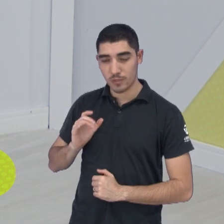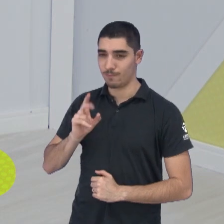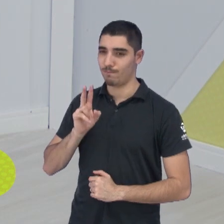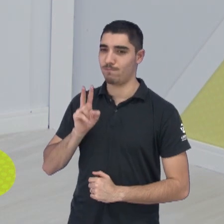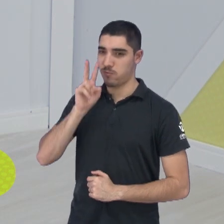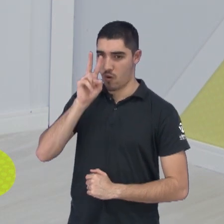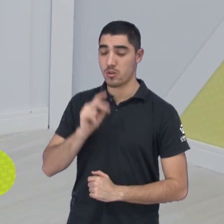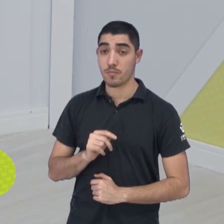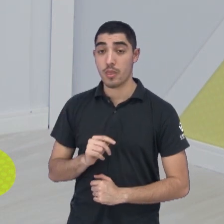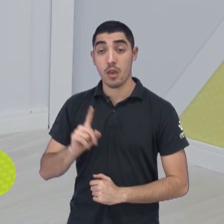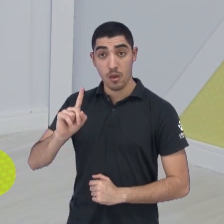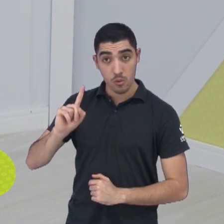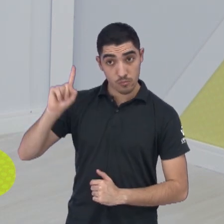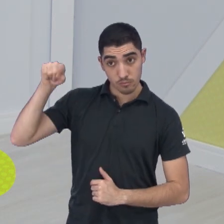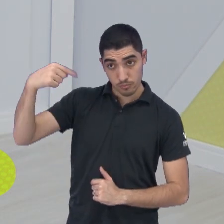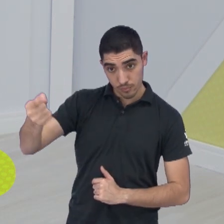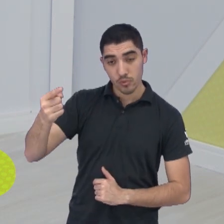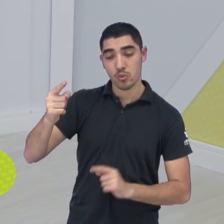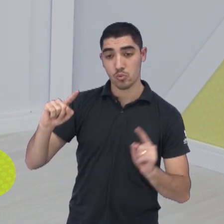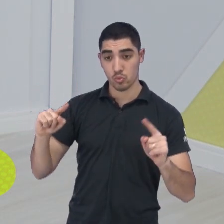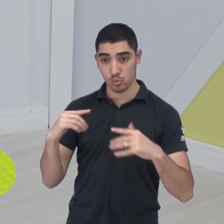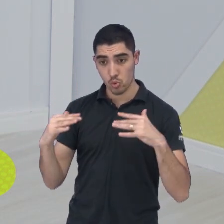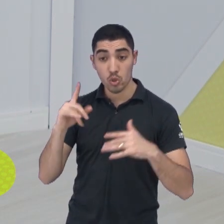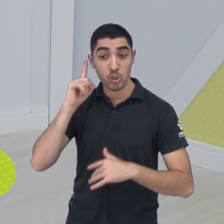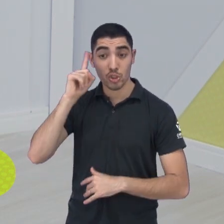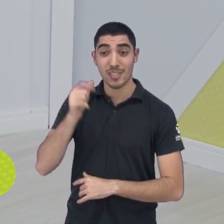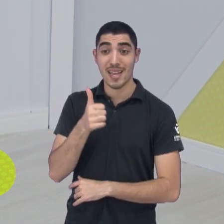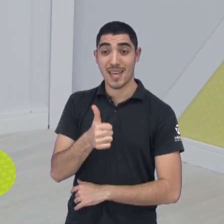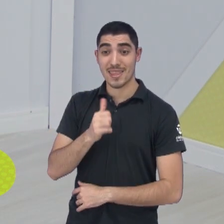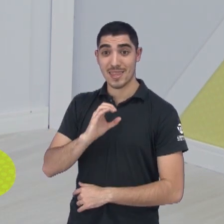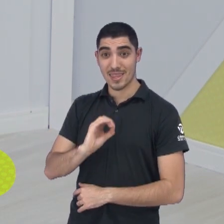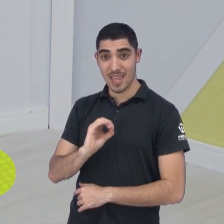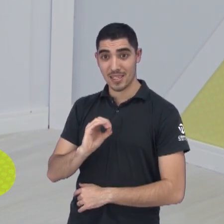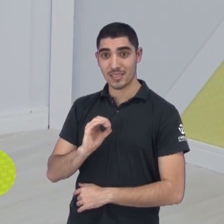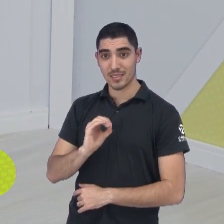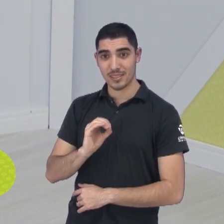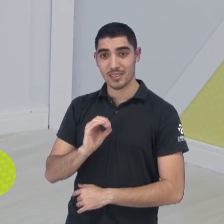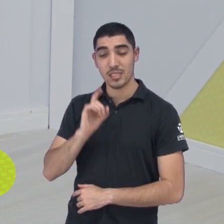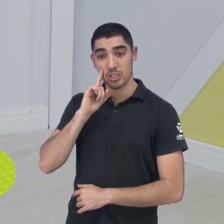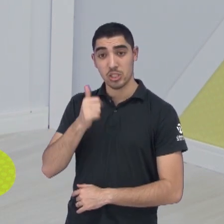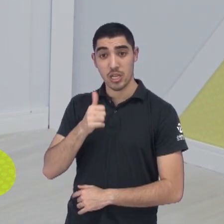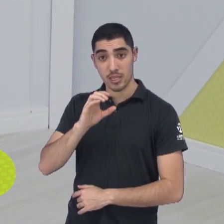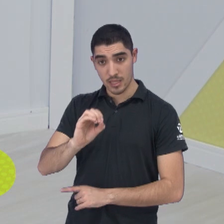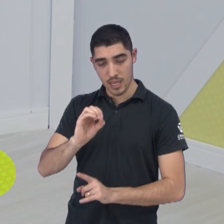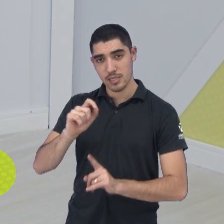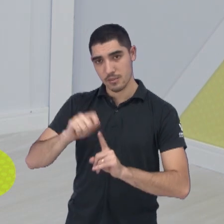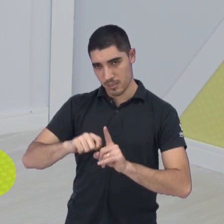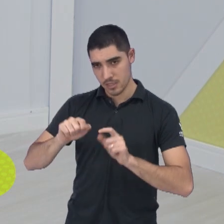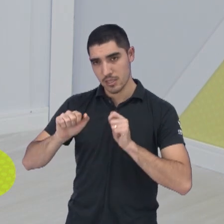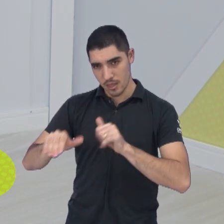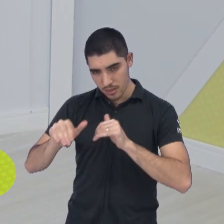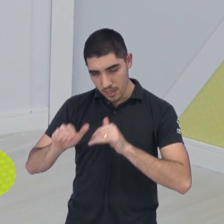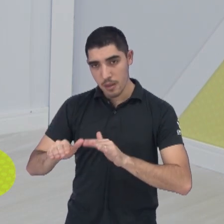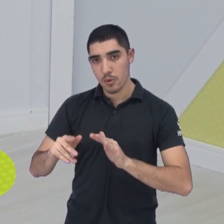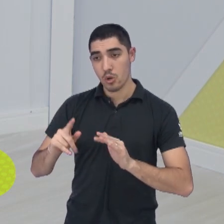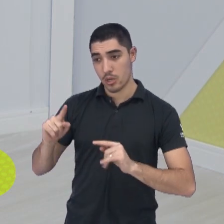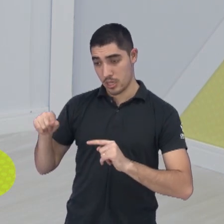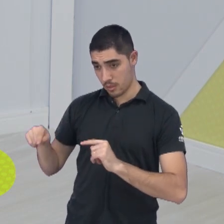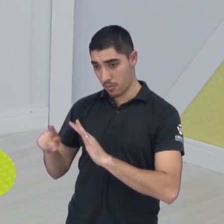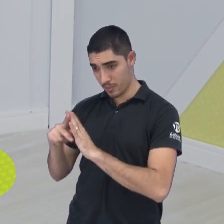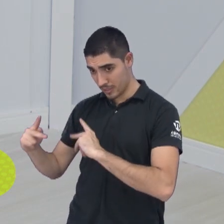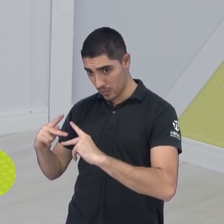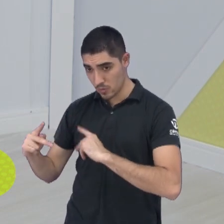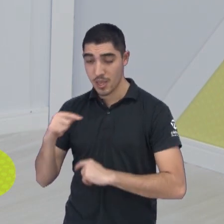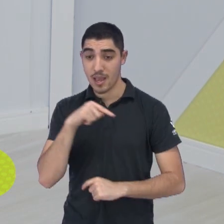São José volta à quadra na próximo dia 10 do 9 contra a equipe do Araraquara, 20 horas, ginásio